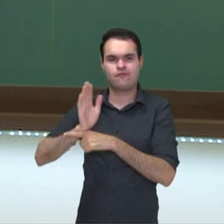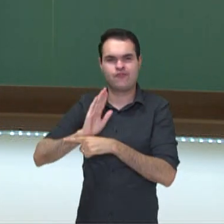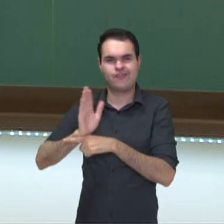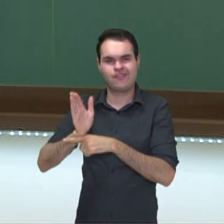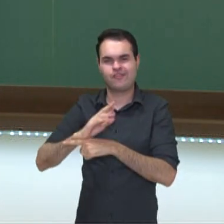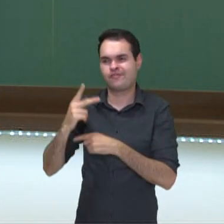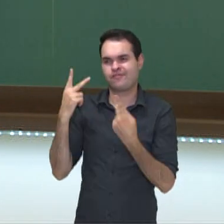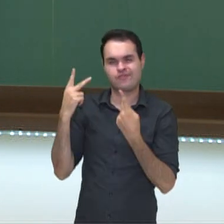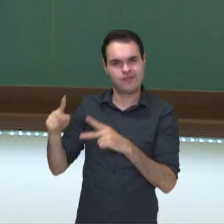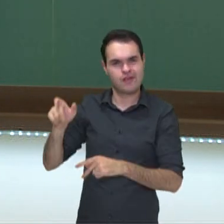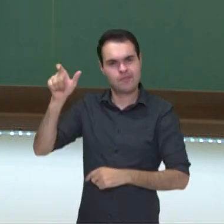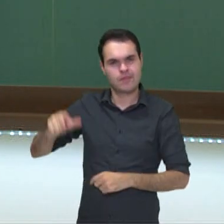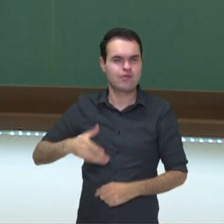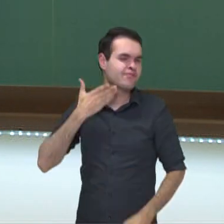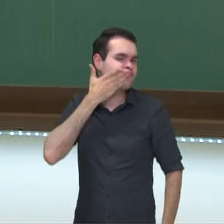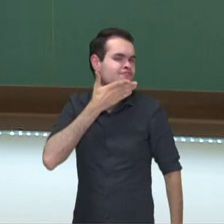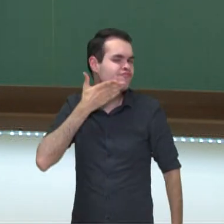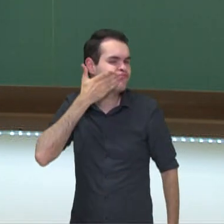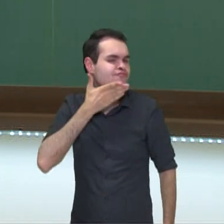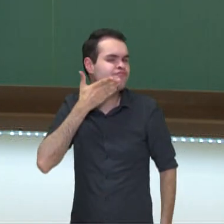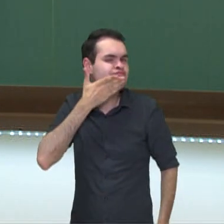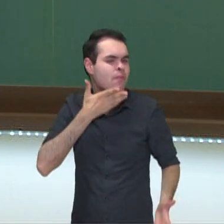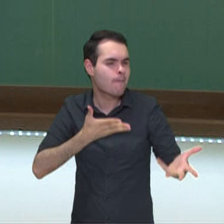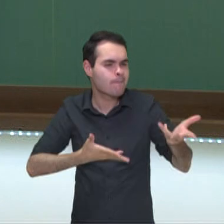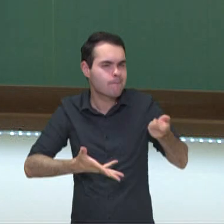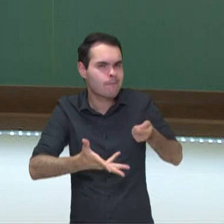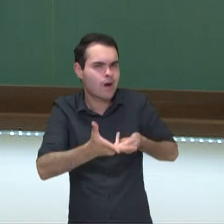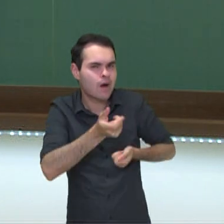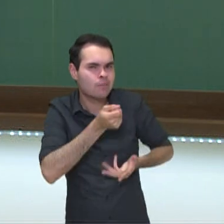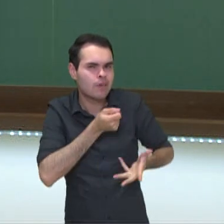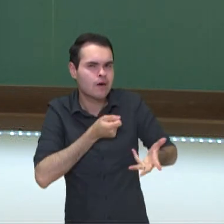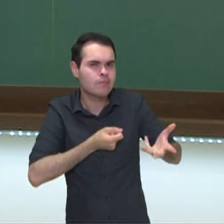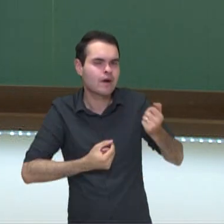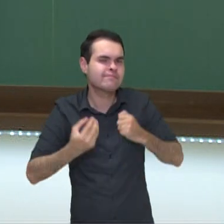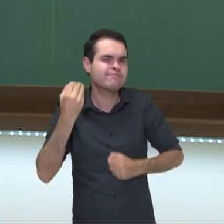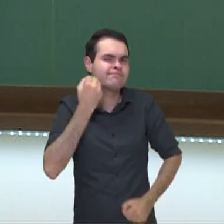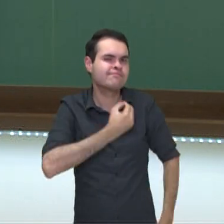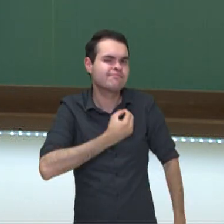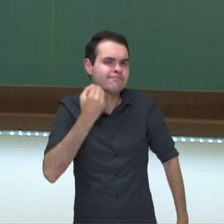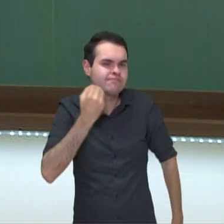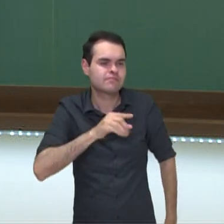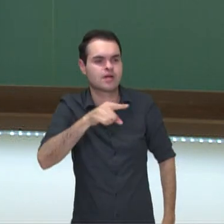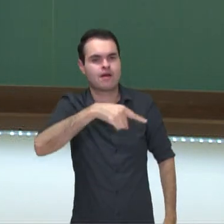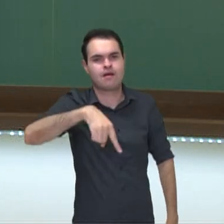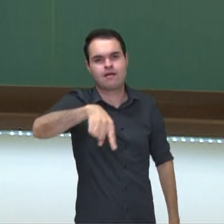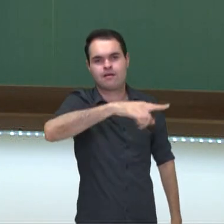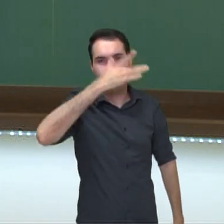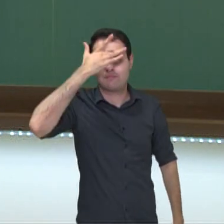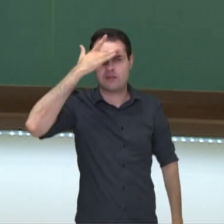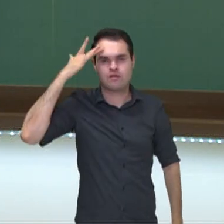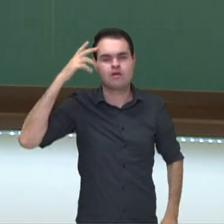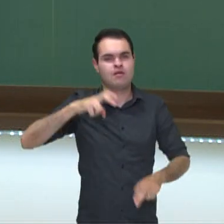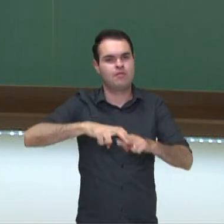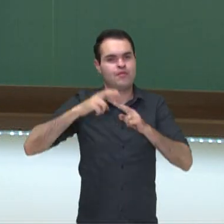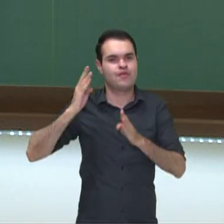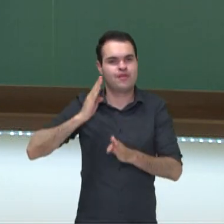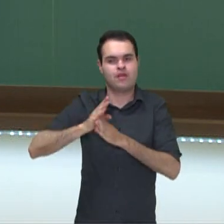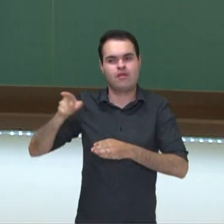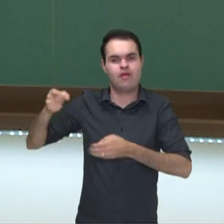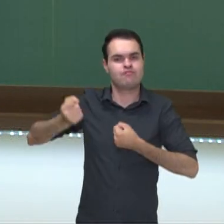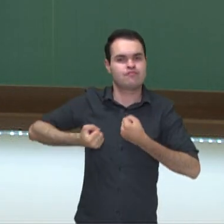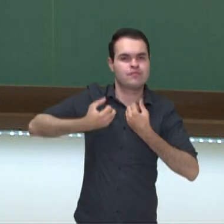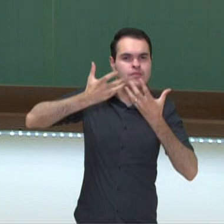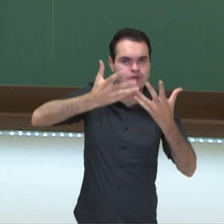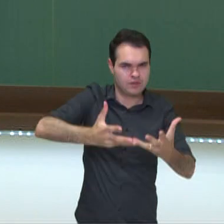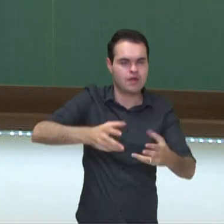realmente convencem, elas acabam conquistando, cativando as pessoas através daquilo que falam, e